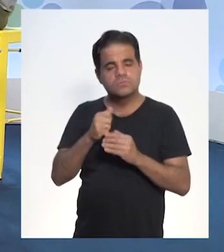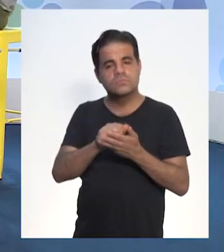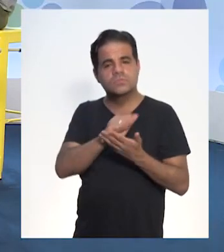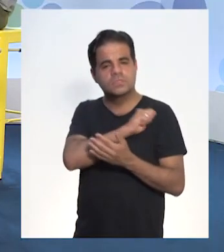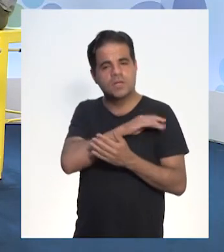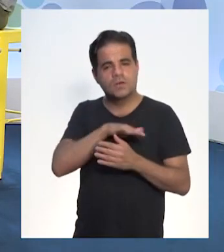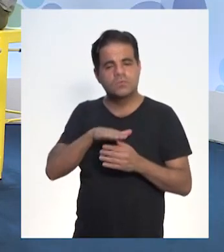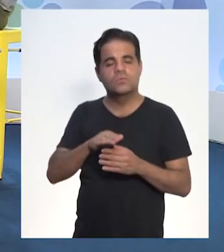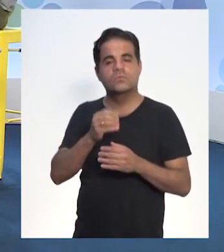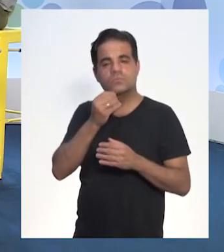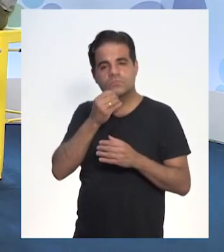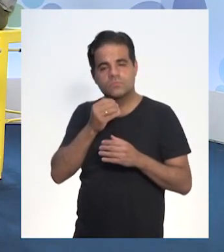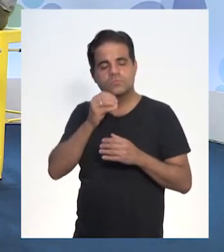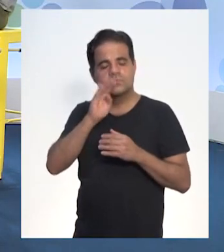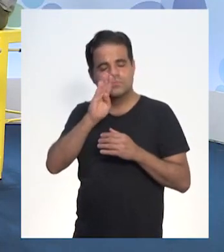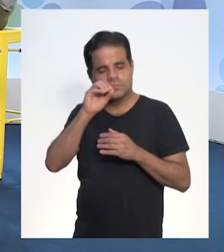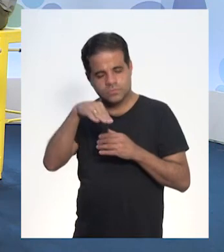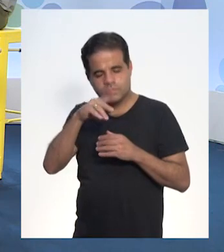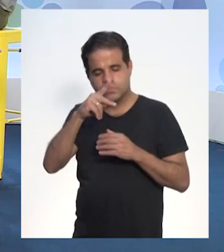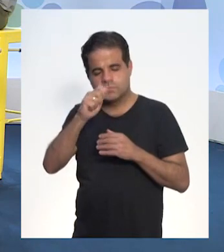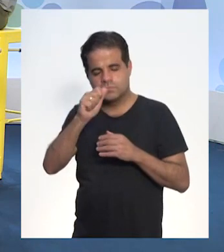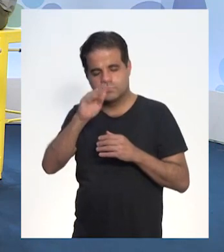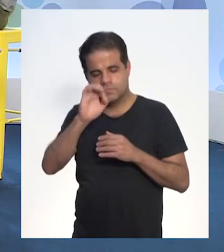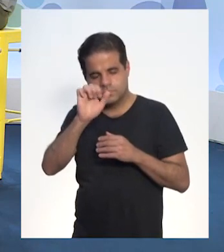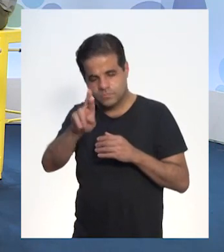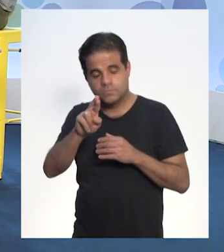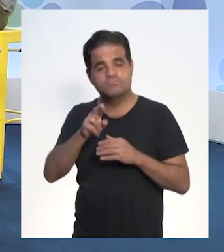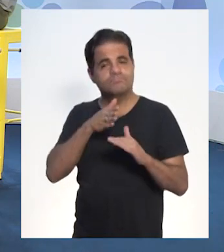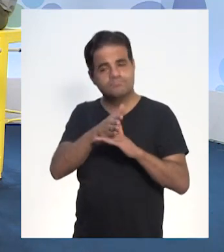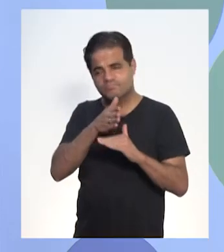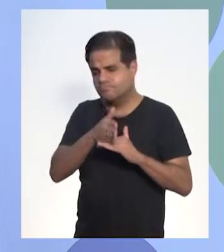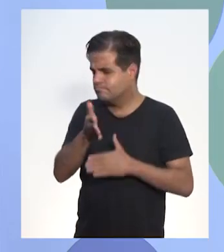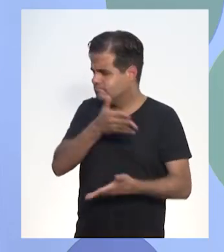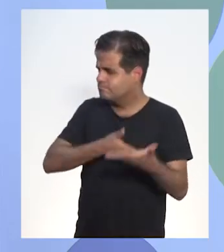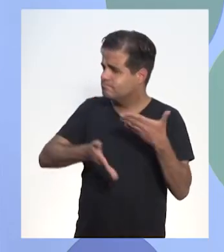lá, a escola Orlando Geríbula participando aqui.